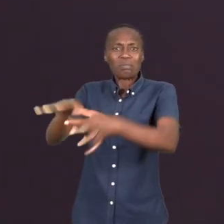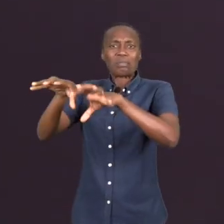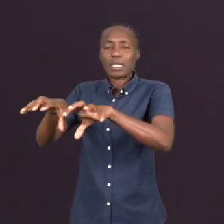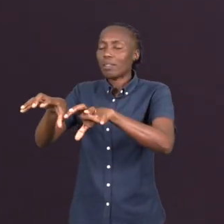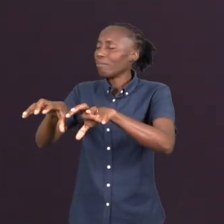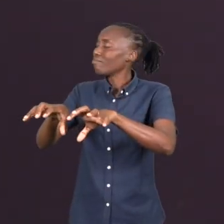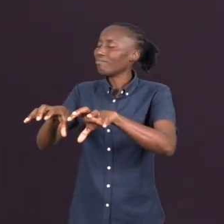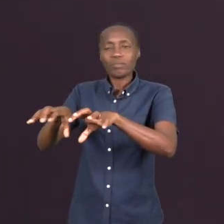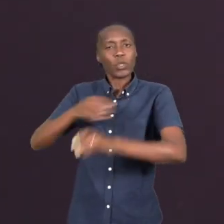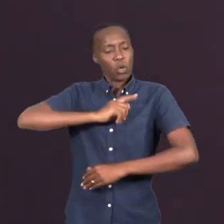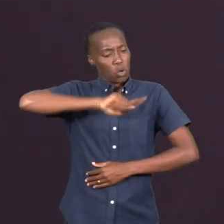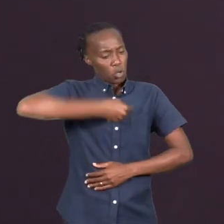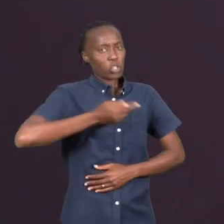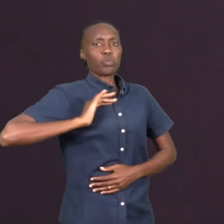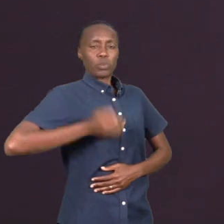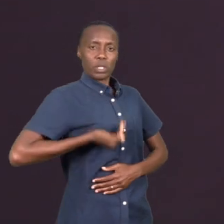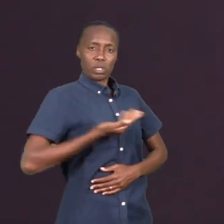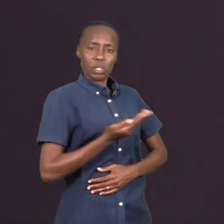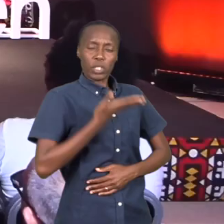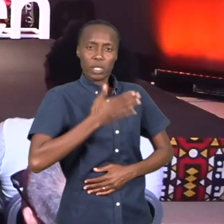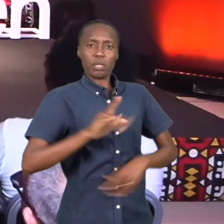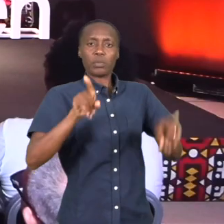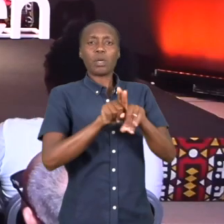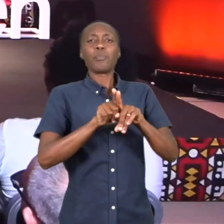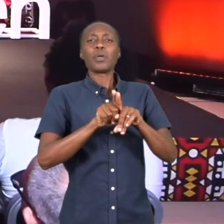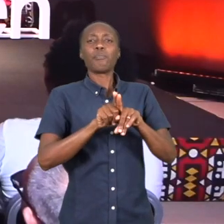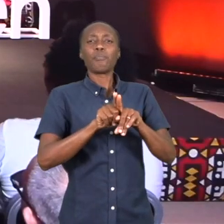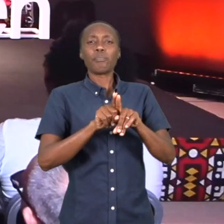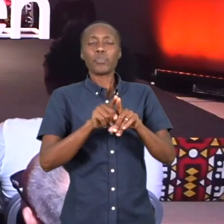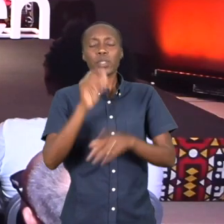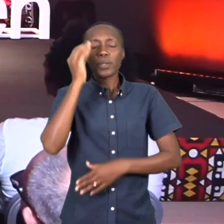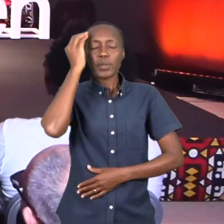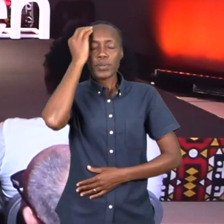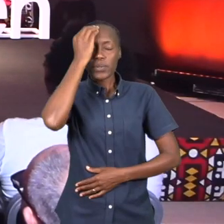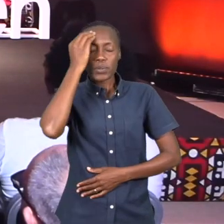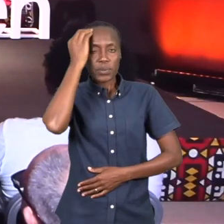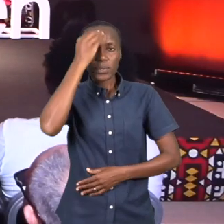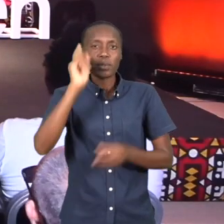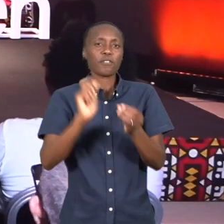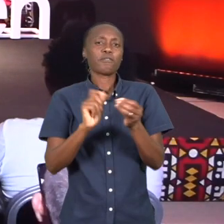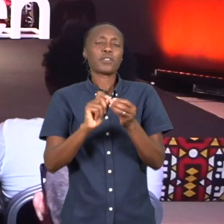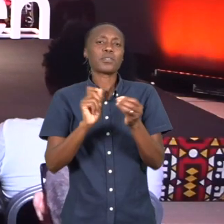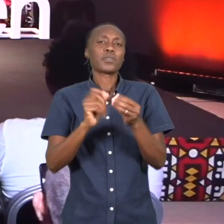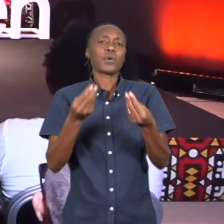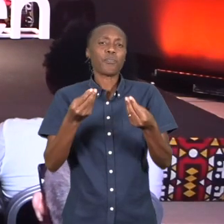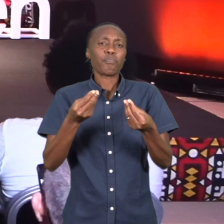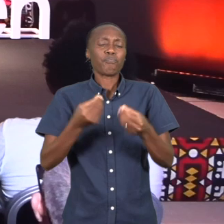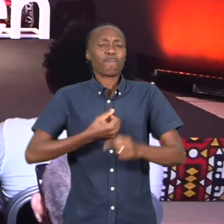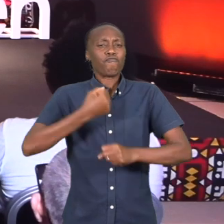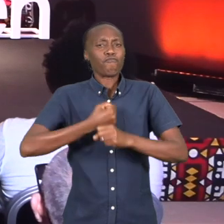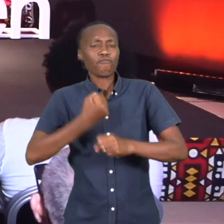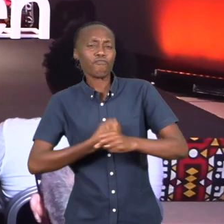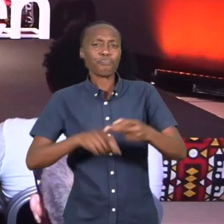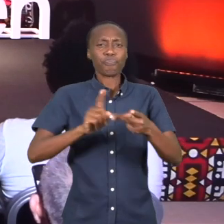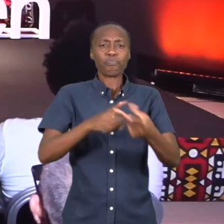sonhar todos os sonhos do mundo e assim os realizar com bravura,